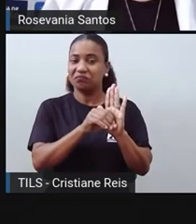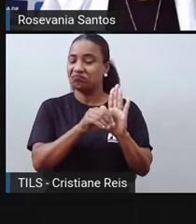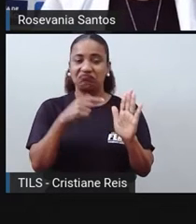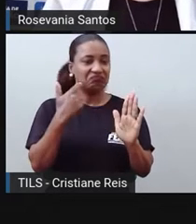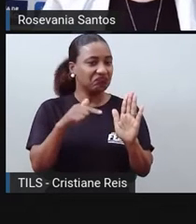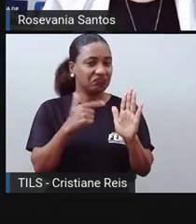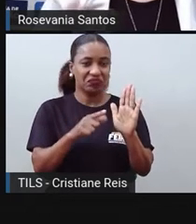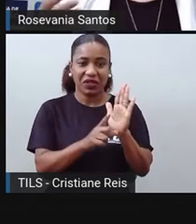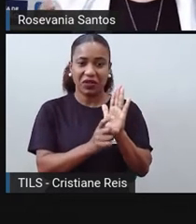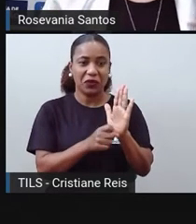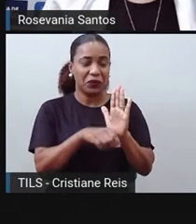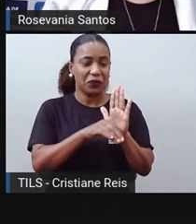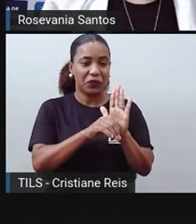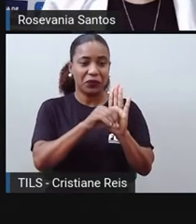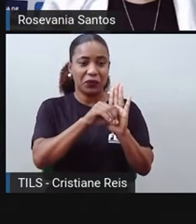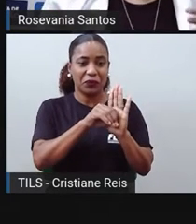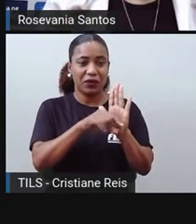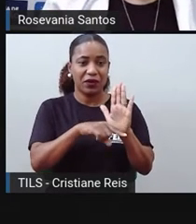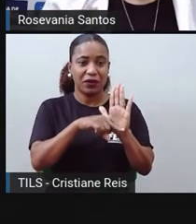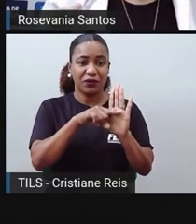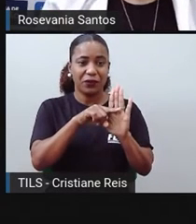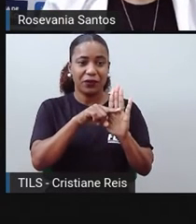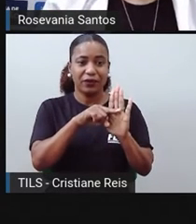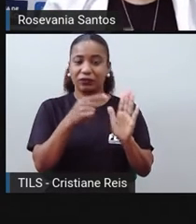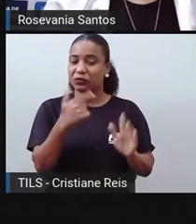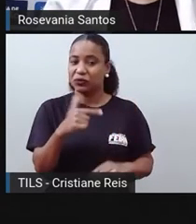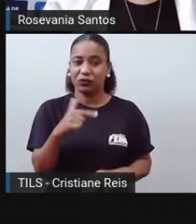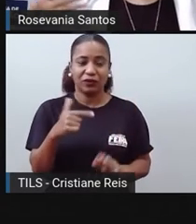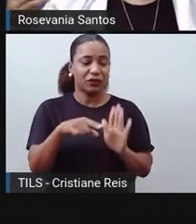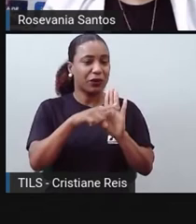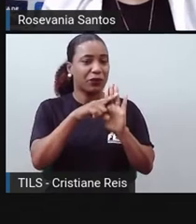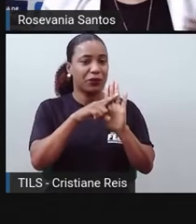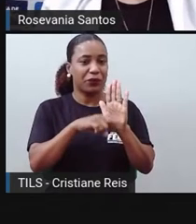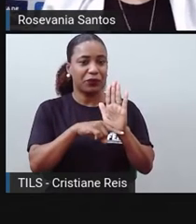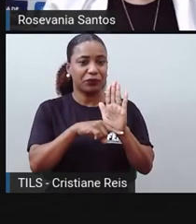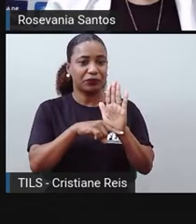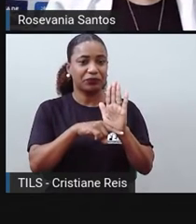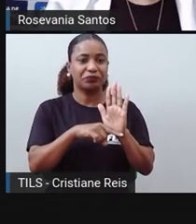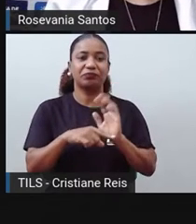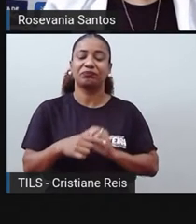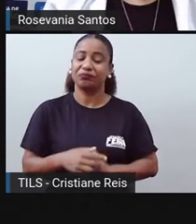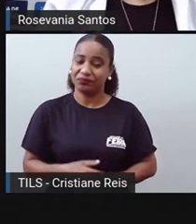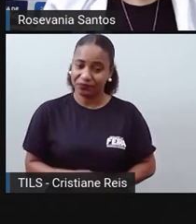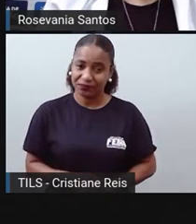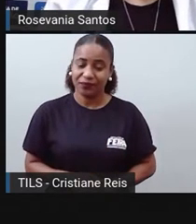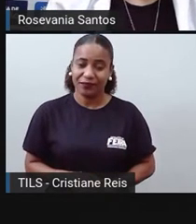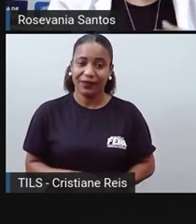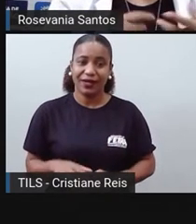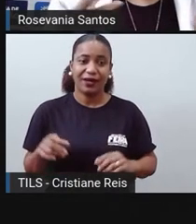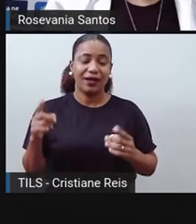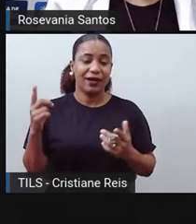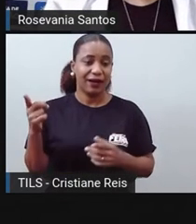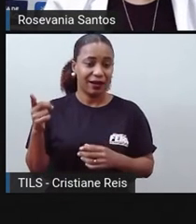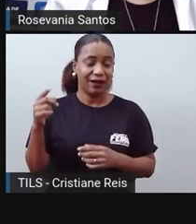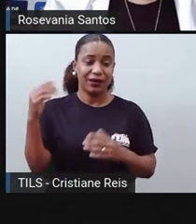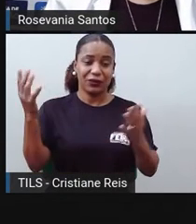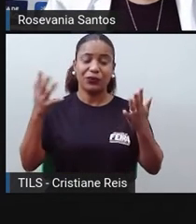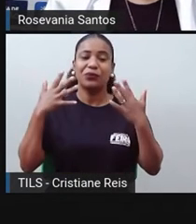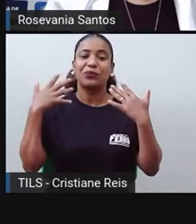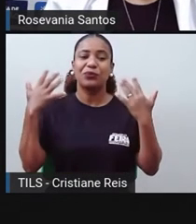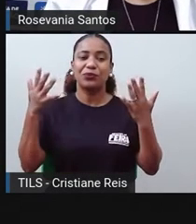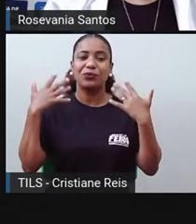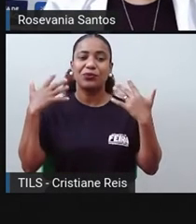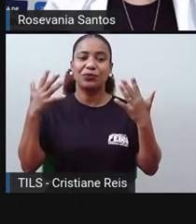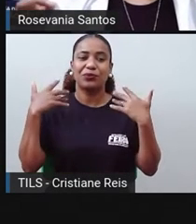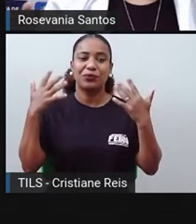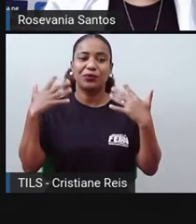isso. E está tendo, no caso do verão, tem um derretimento das geleiras, que forma um imenso nevoeiro, e